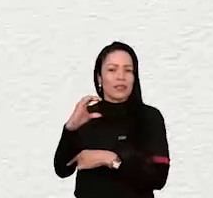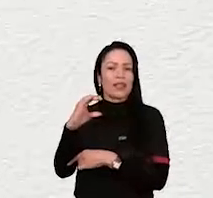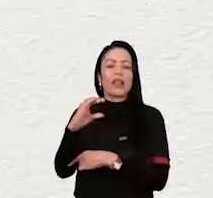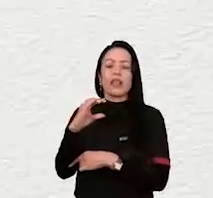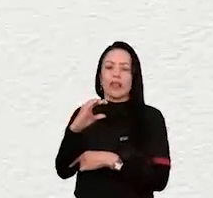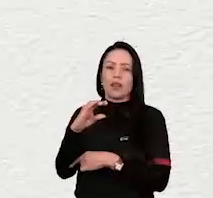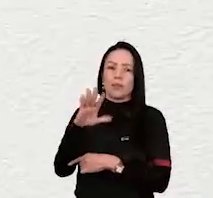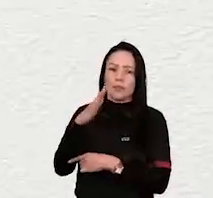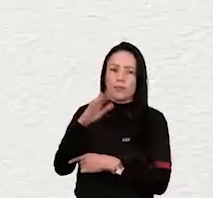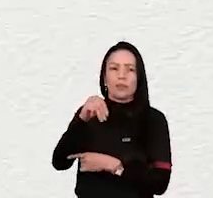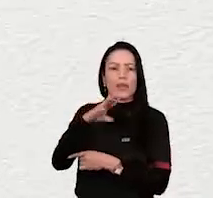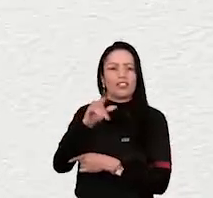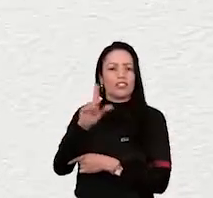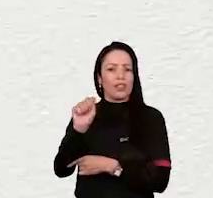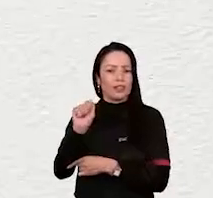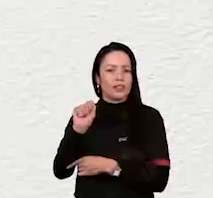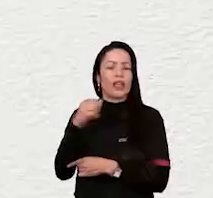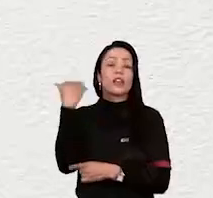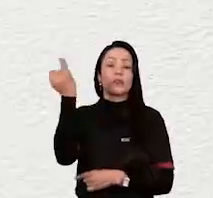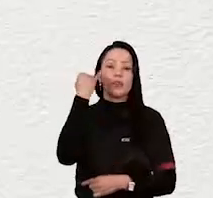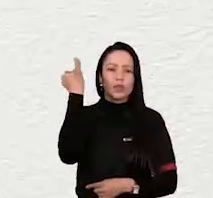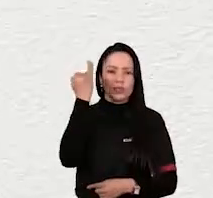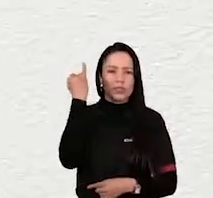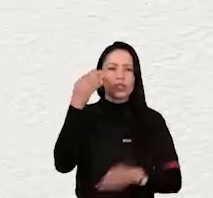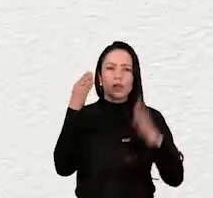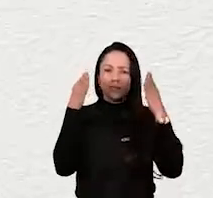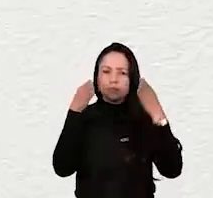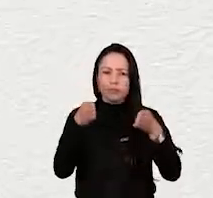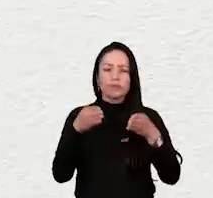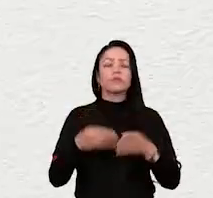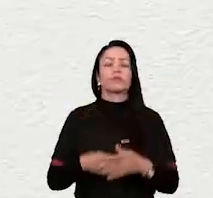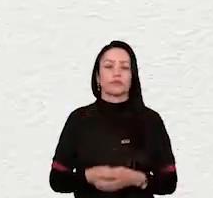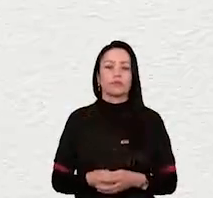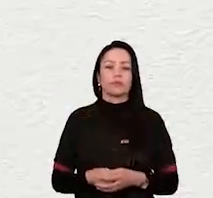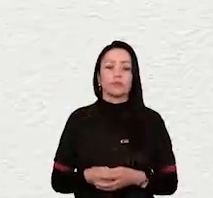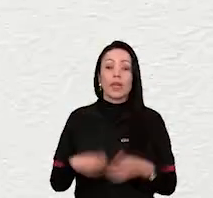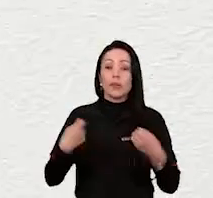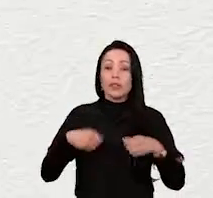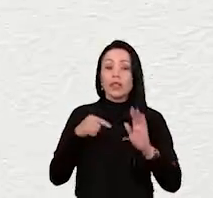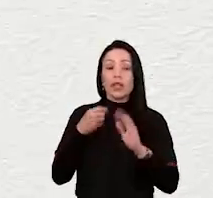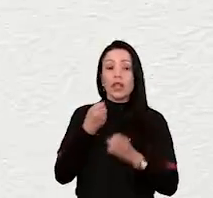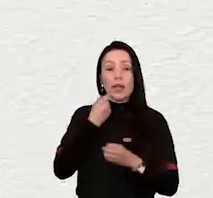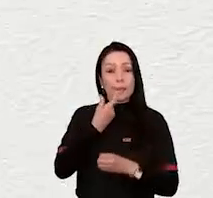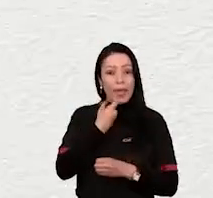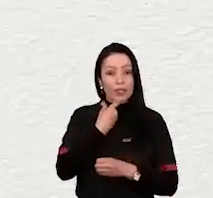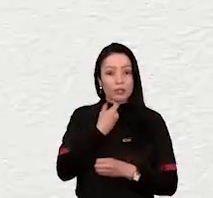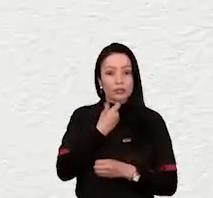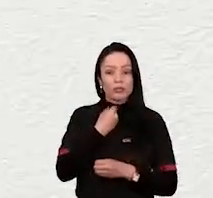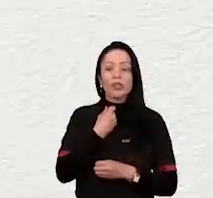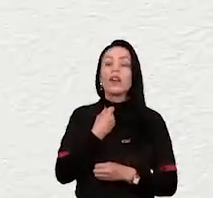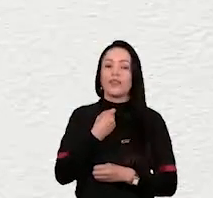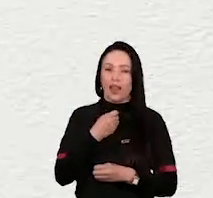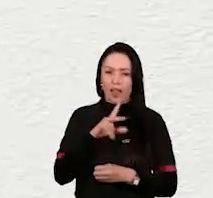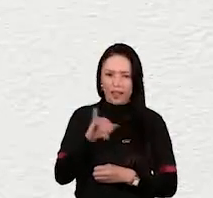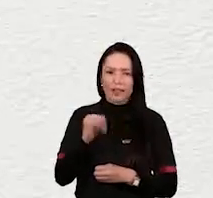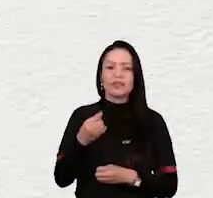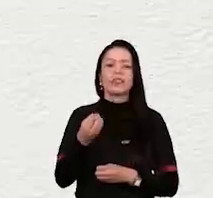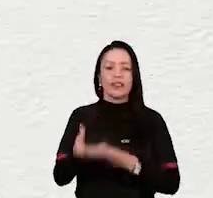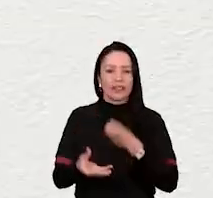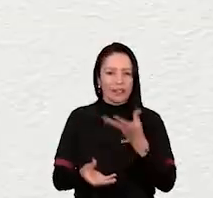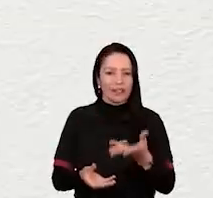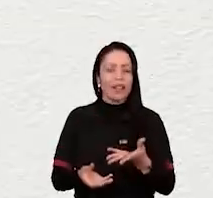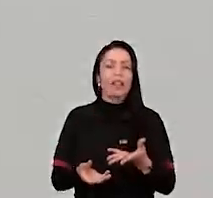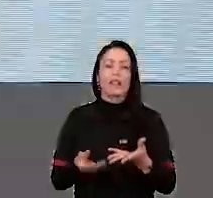orelha média. Aí já importa essa concentração inibitória mínima, porque a gente vai medicar esses animais por via oral. Então,